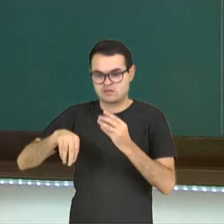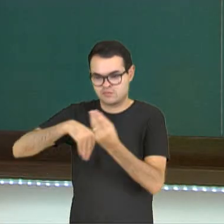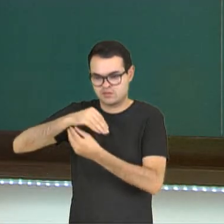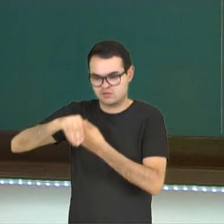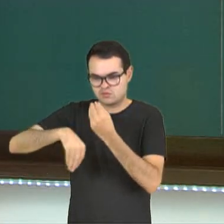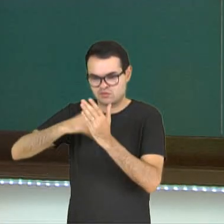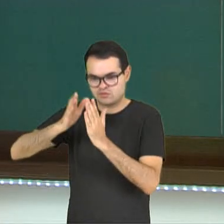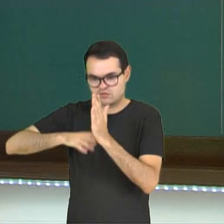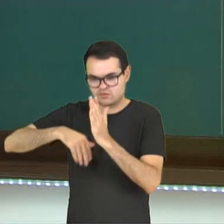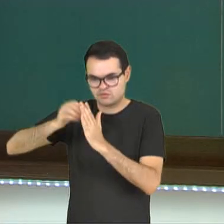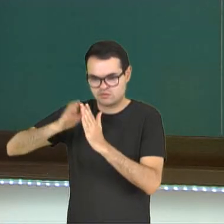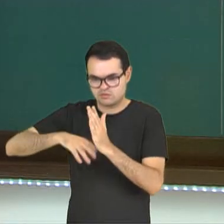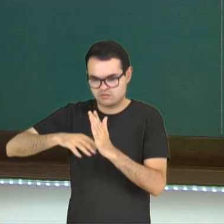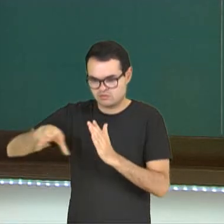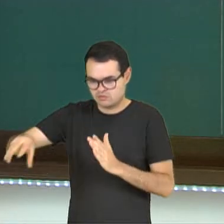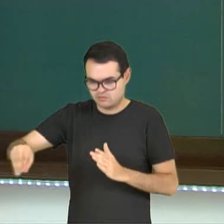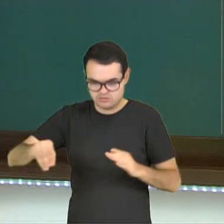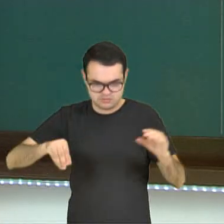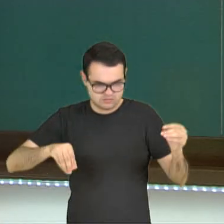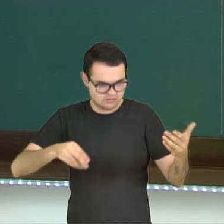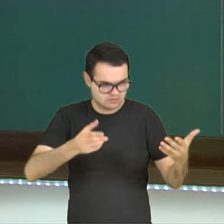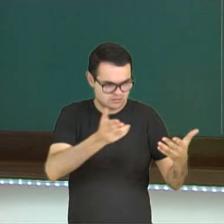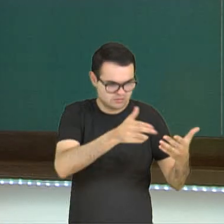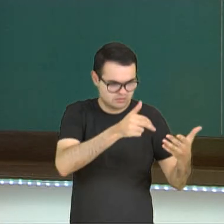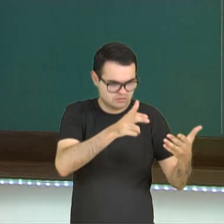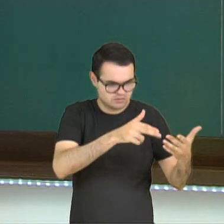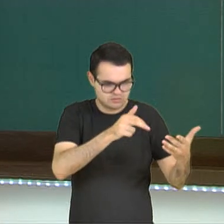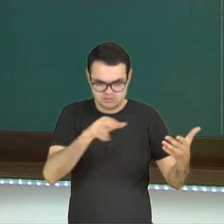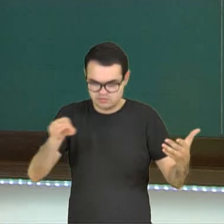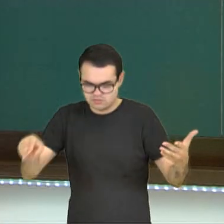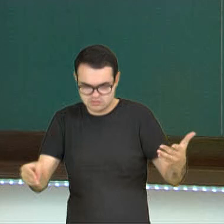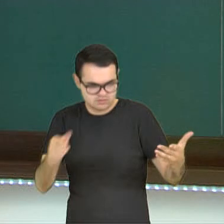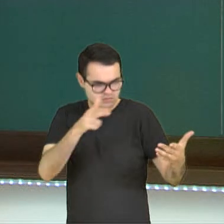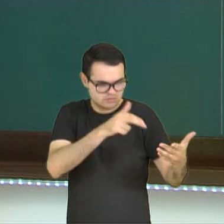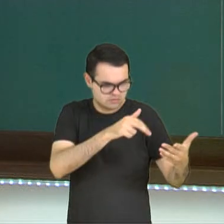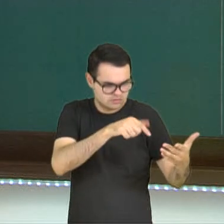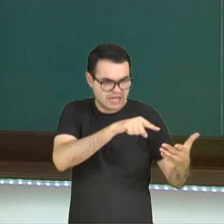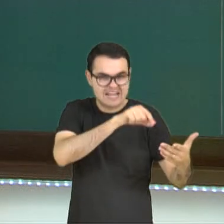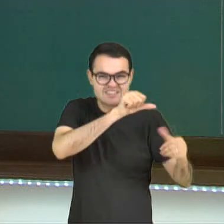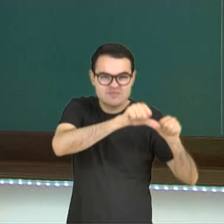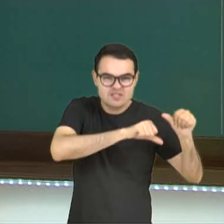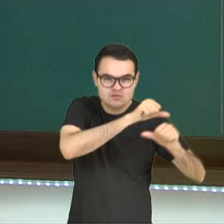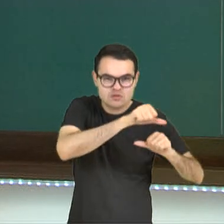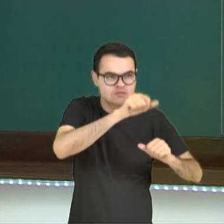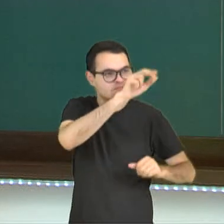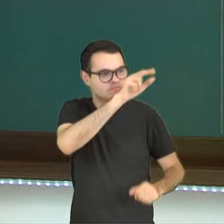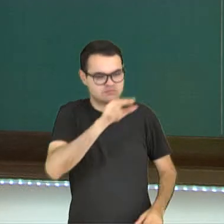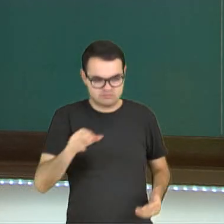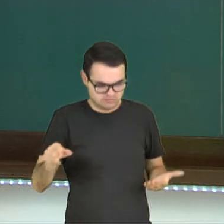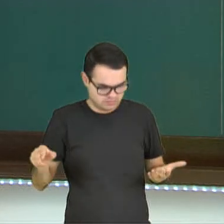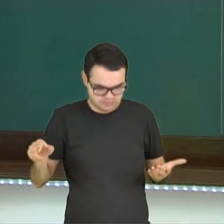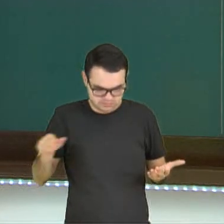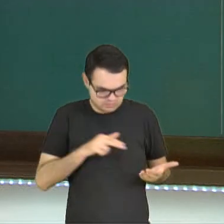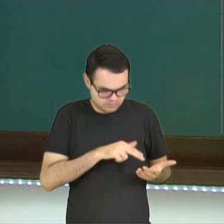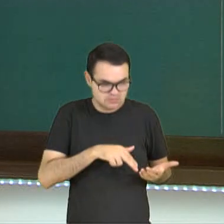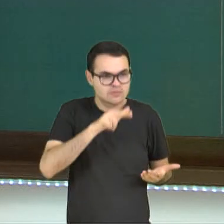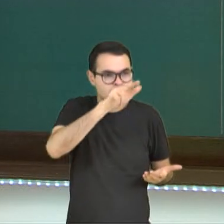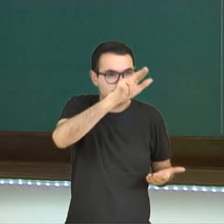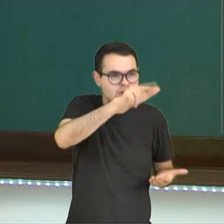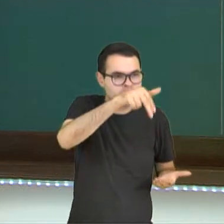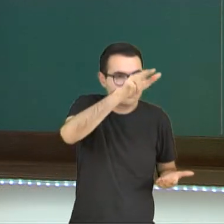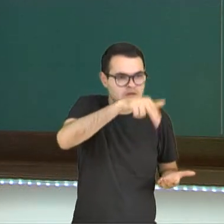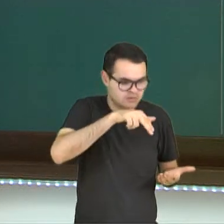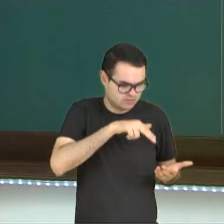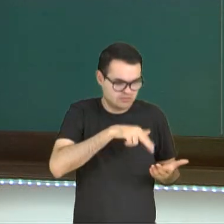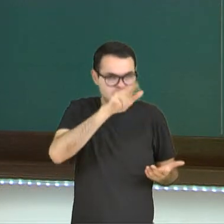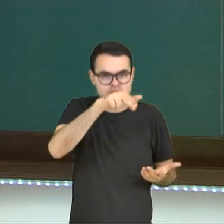das tintas vão ser automaticamente na tela e um pigmento do outro, né? Hoje a gente pode chamar até meio pixado, né, do pixel,